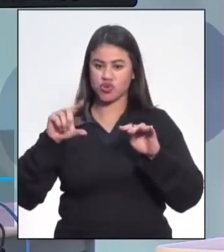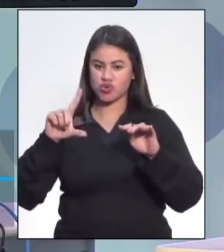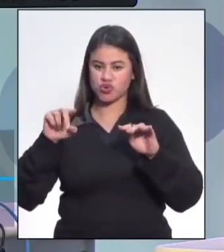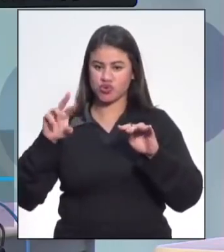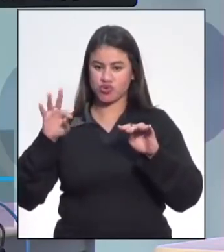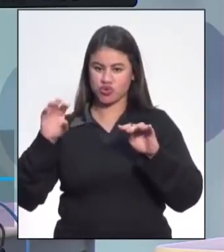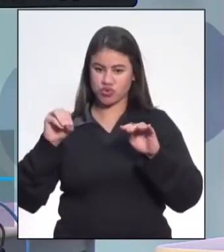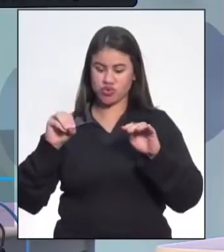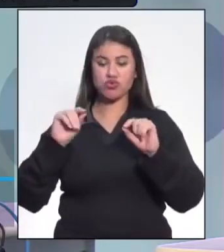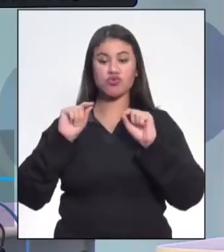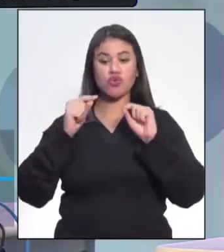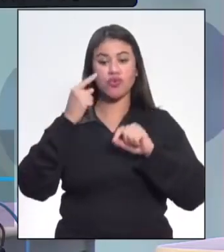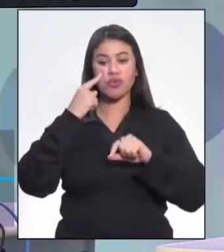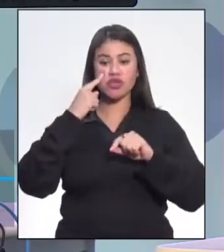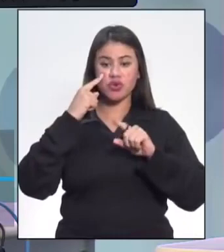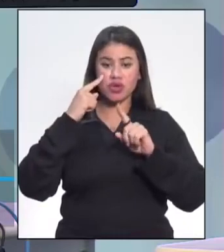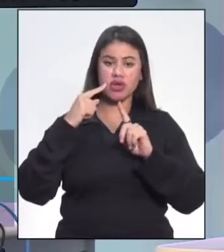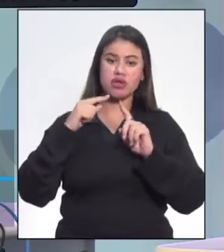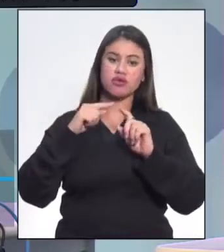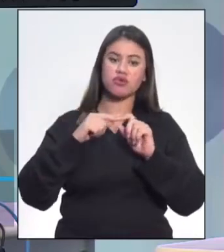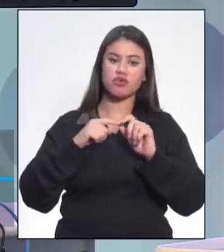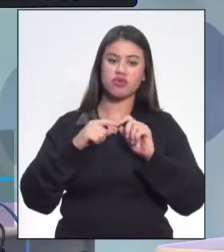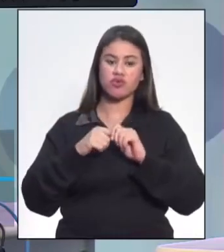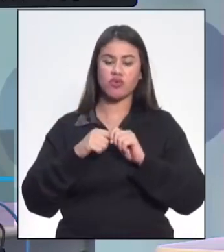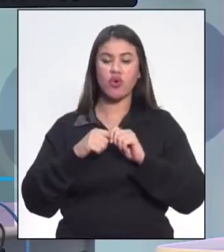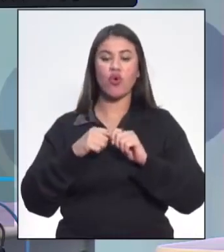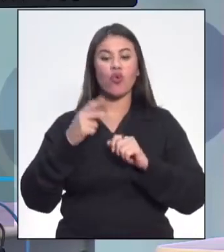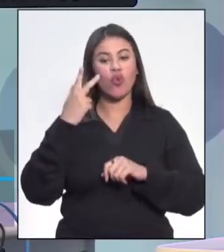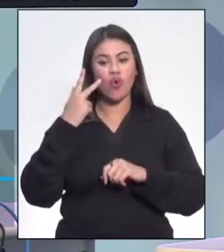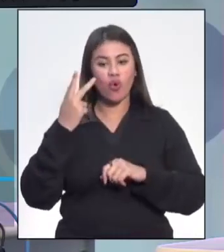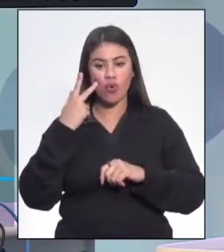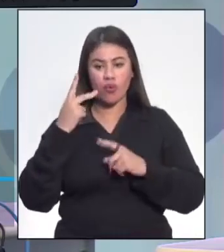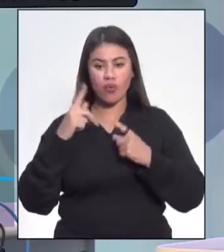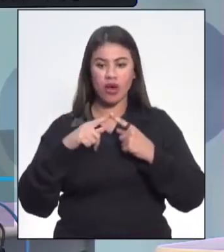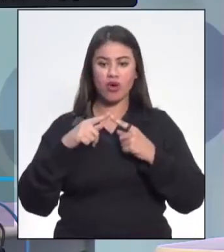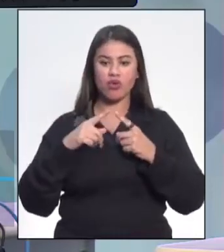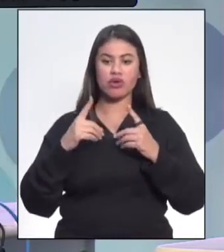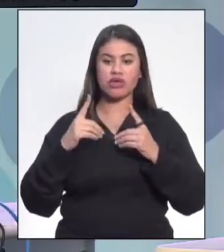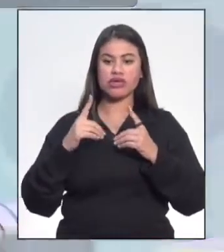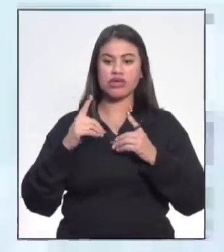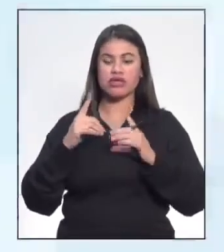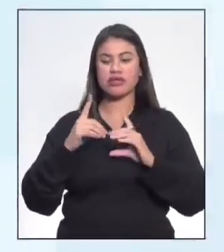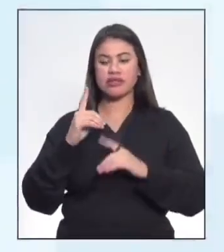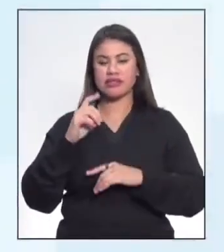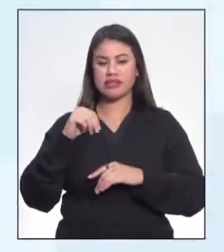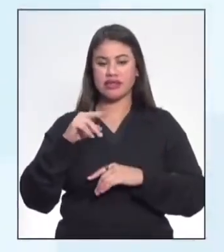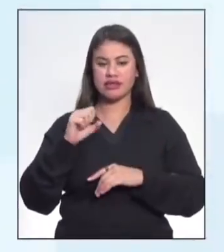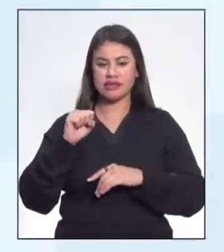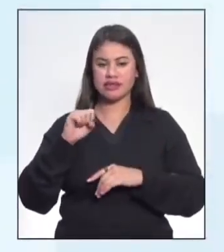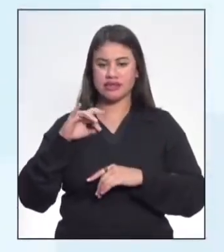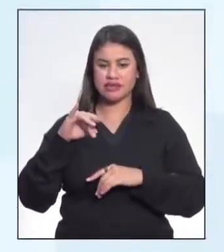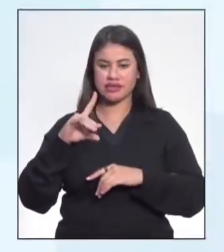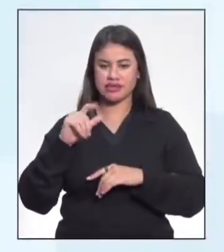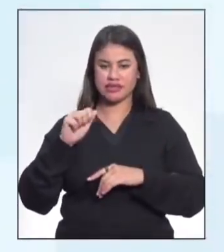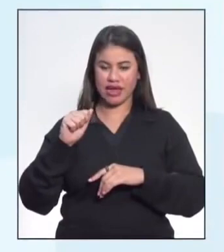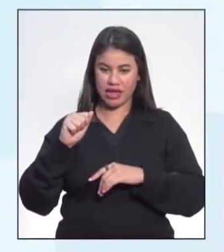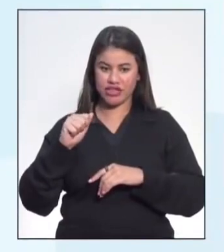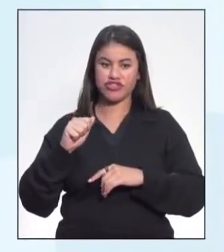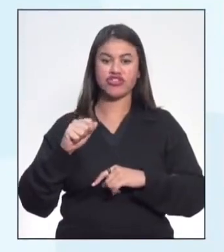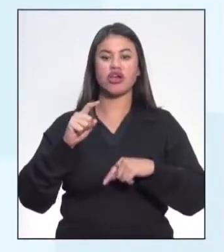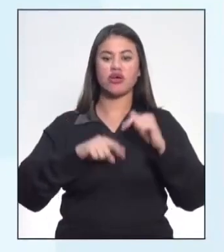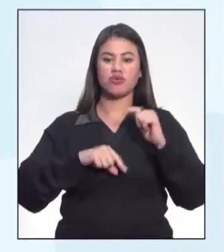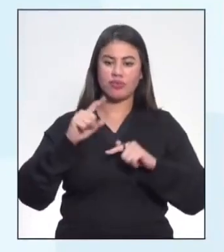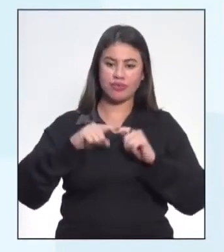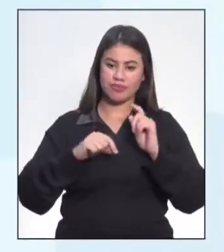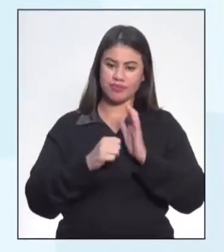As concentrações. Nós vimos concentração comum, vimos densidade, vimos concentração em quantidade de